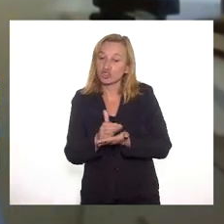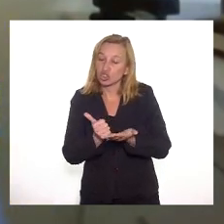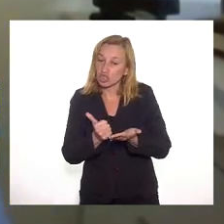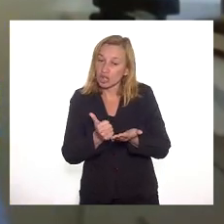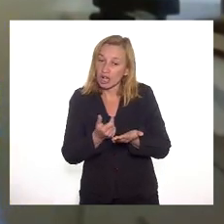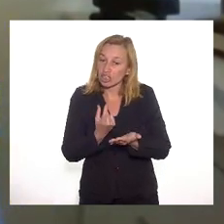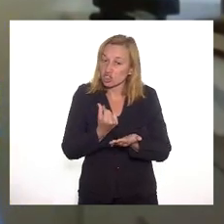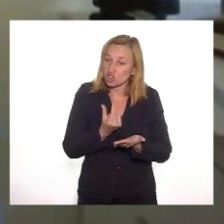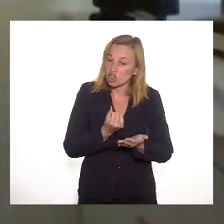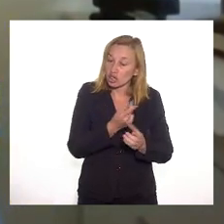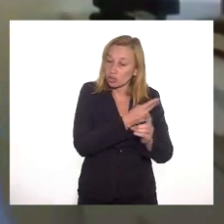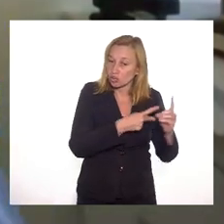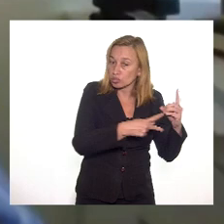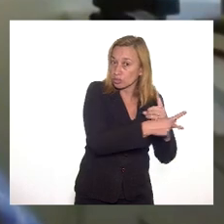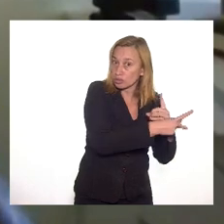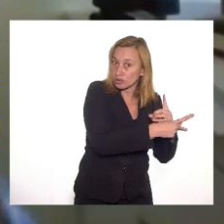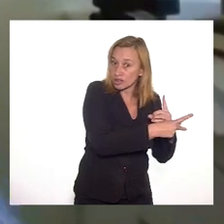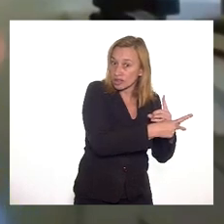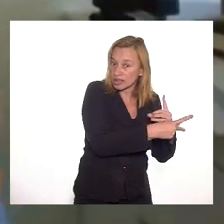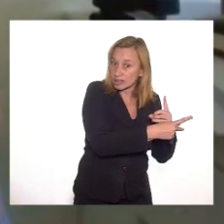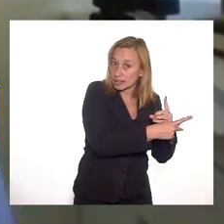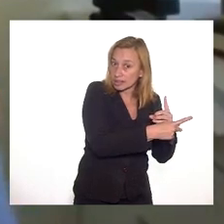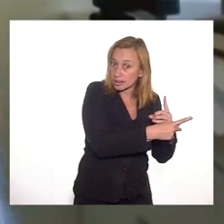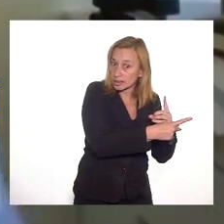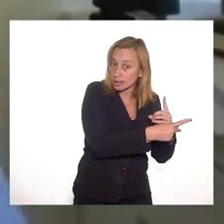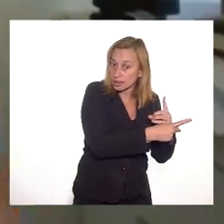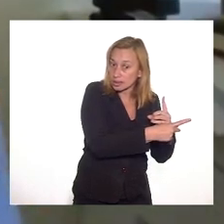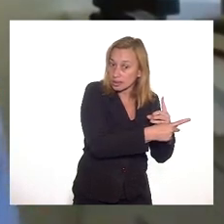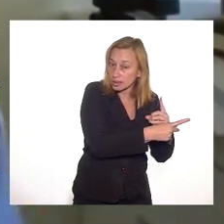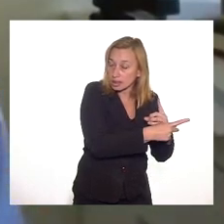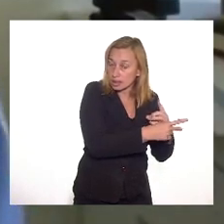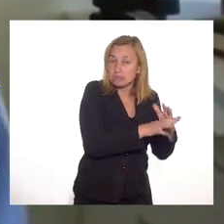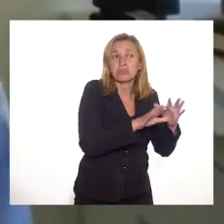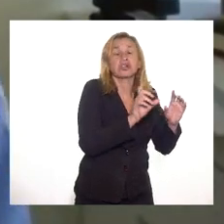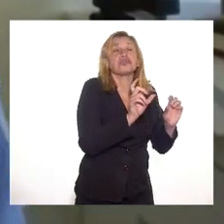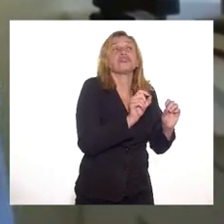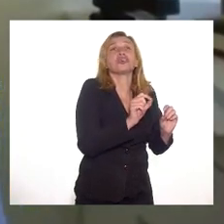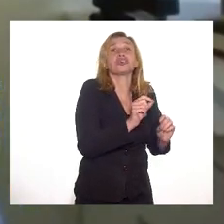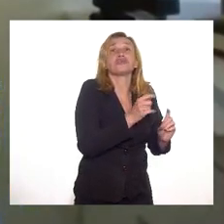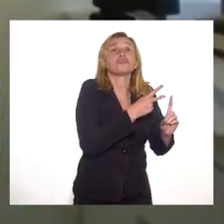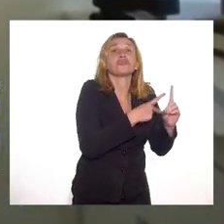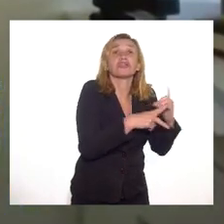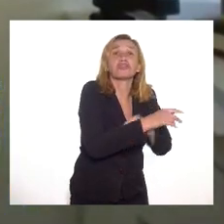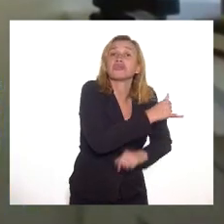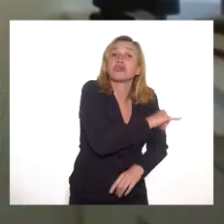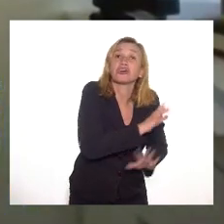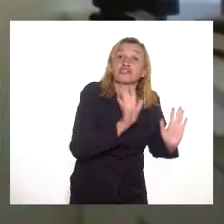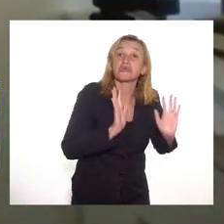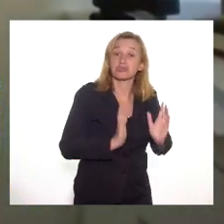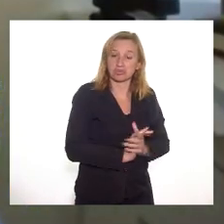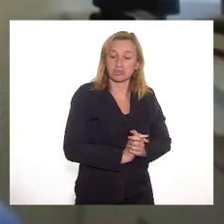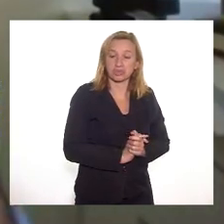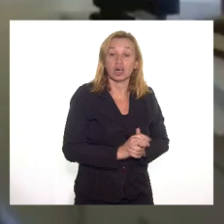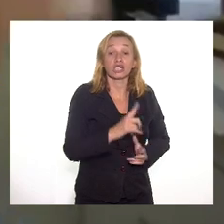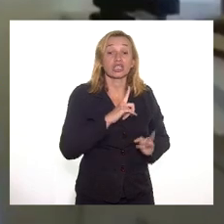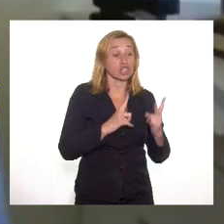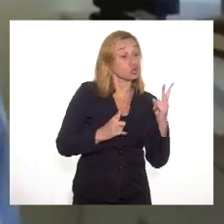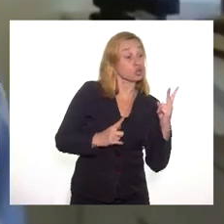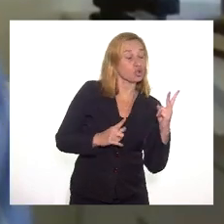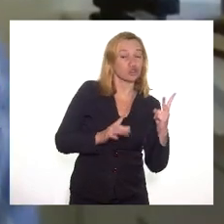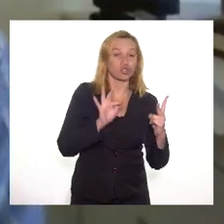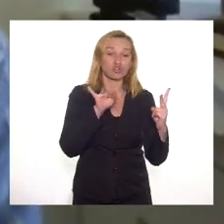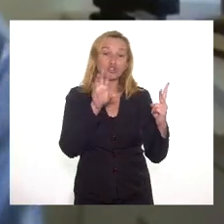Rio Previdência? Mas que Rio Previdência? O Rio Previdência tem dois